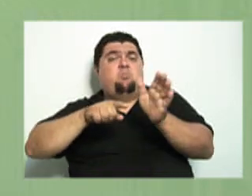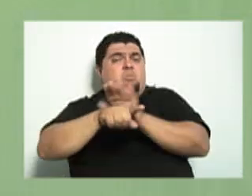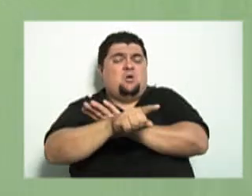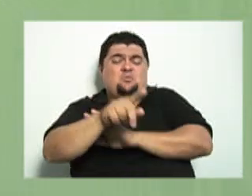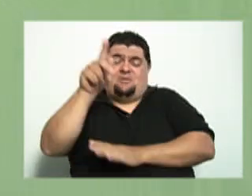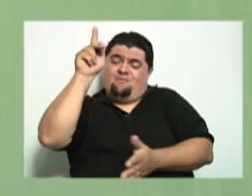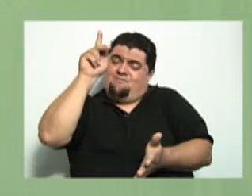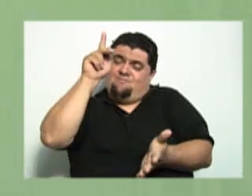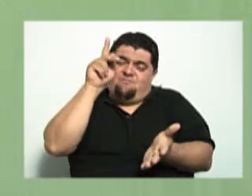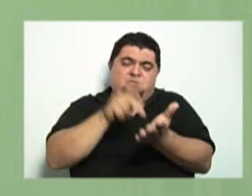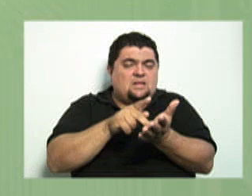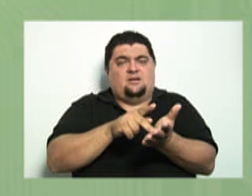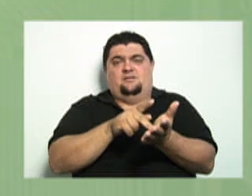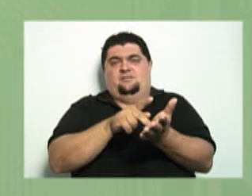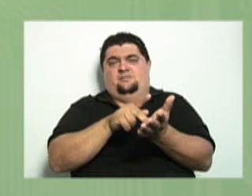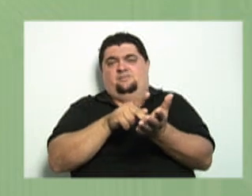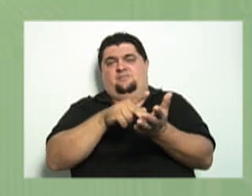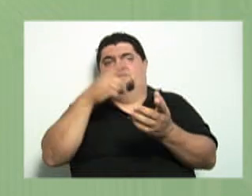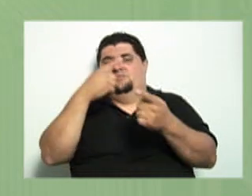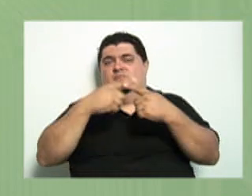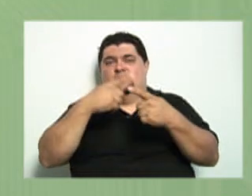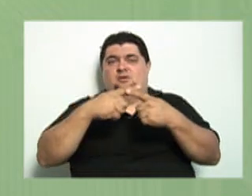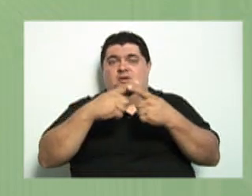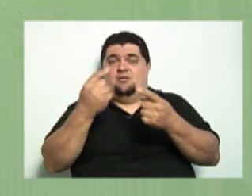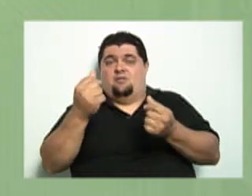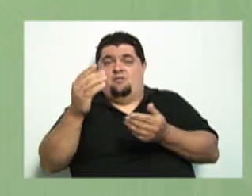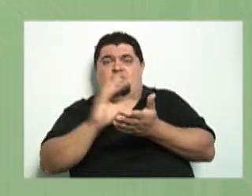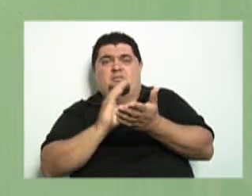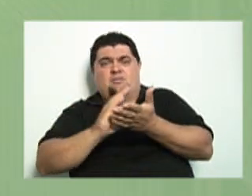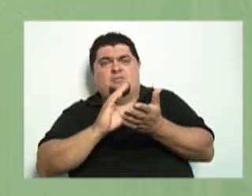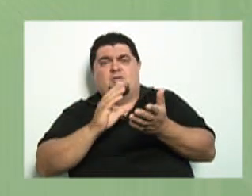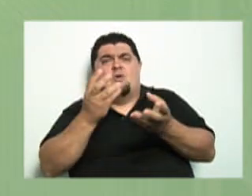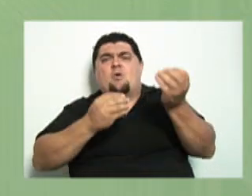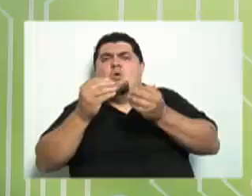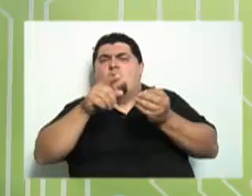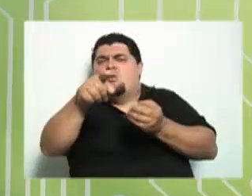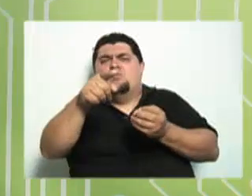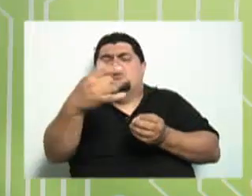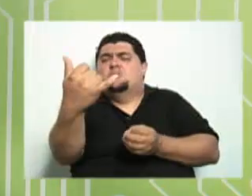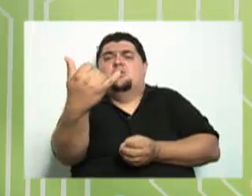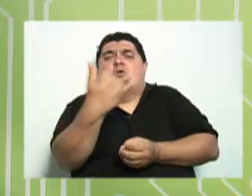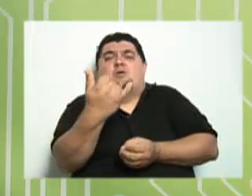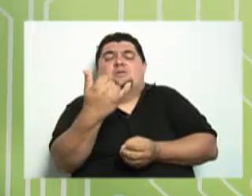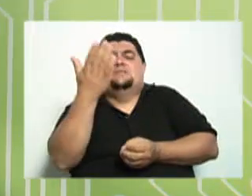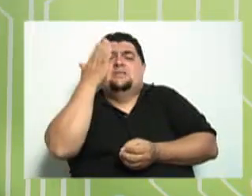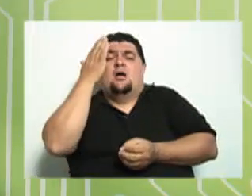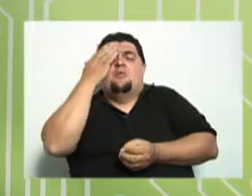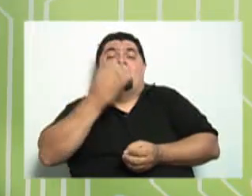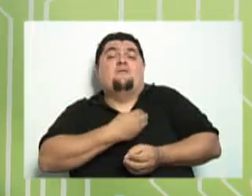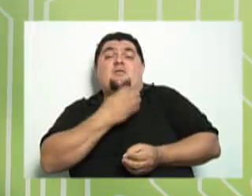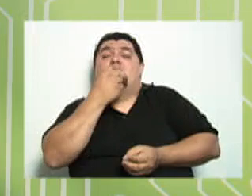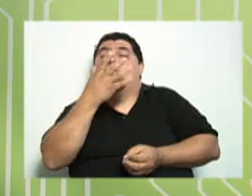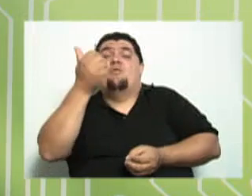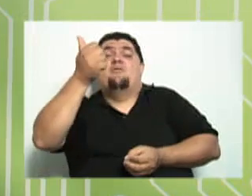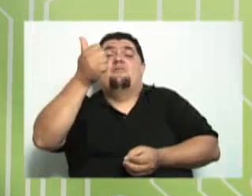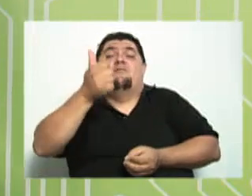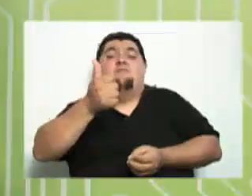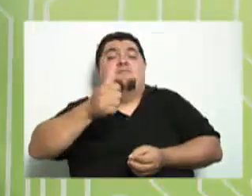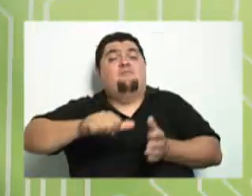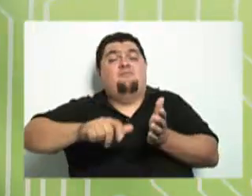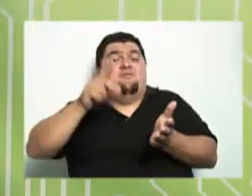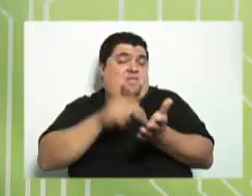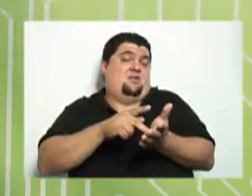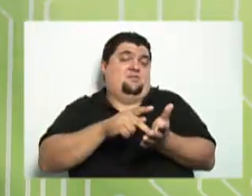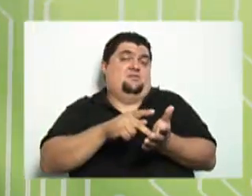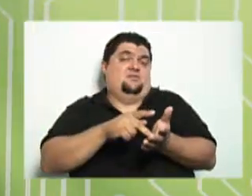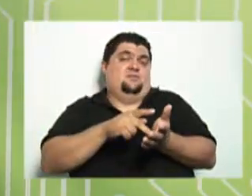nossa vida, que a gente tem na economia também. Você tem alguma sugestão? Como você mediria a sua qualidade de vida? A